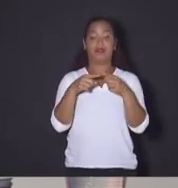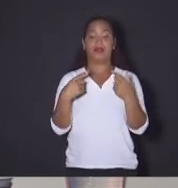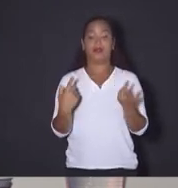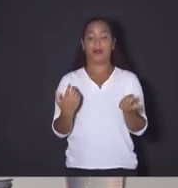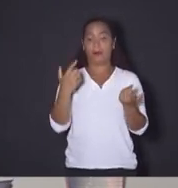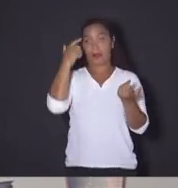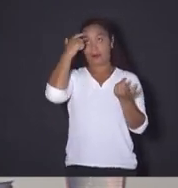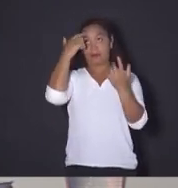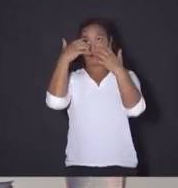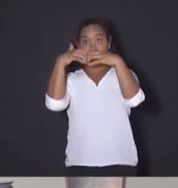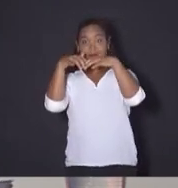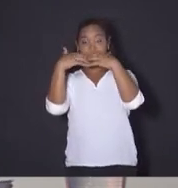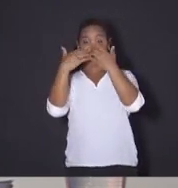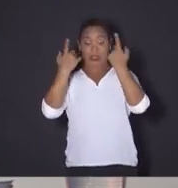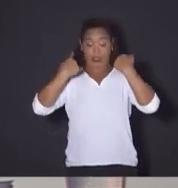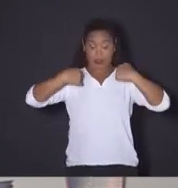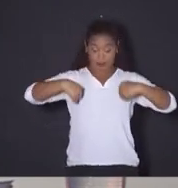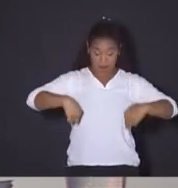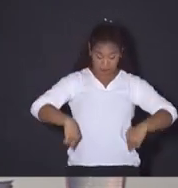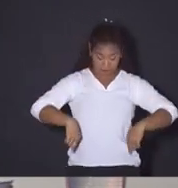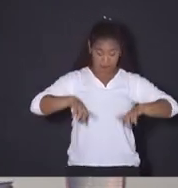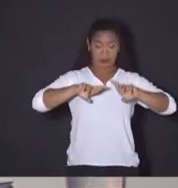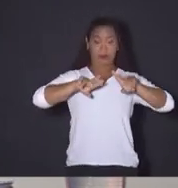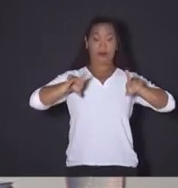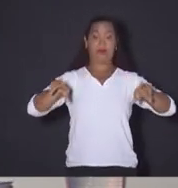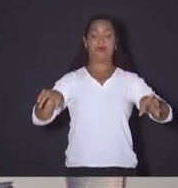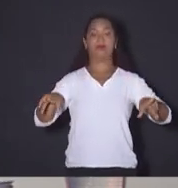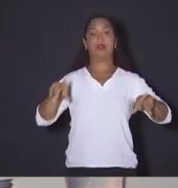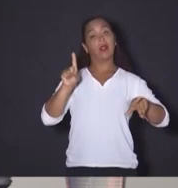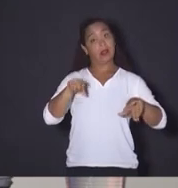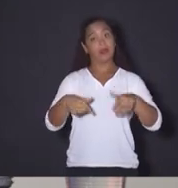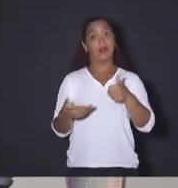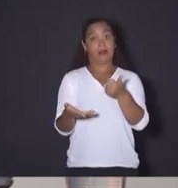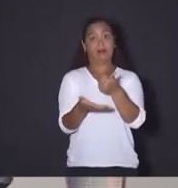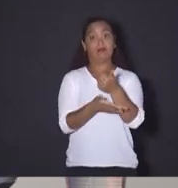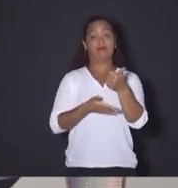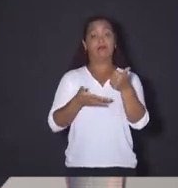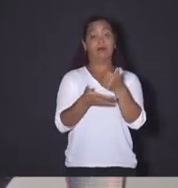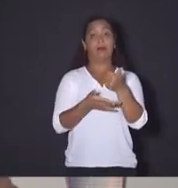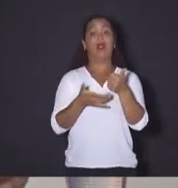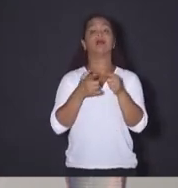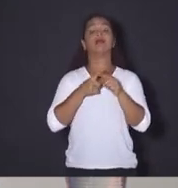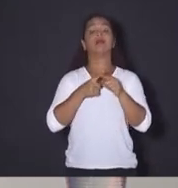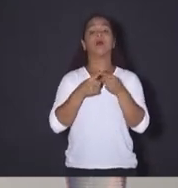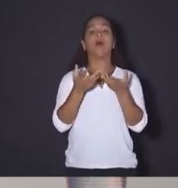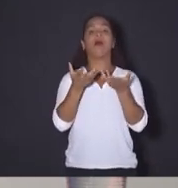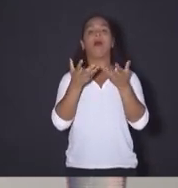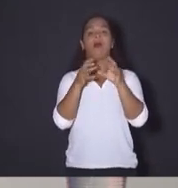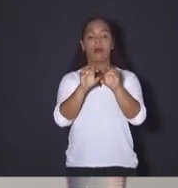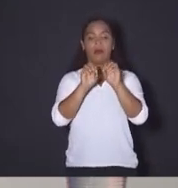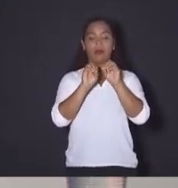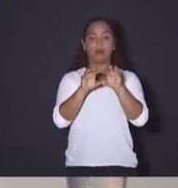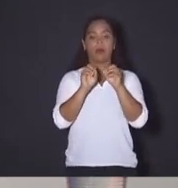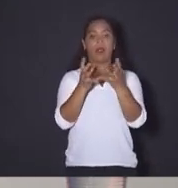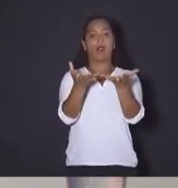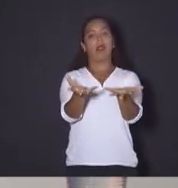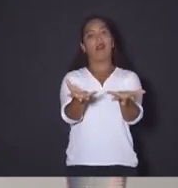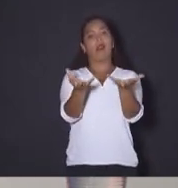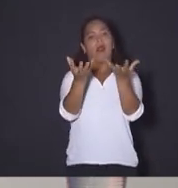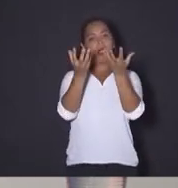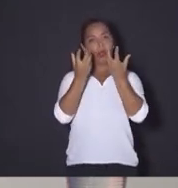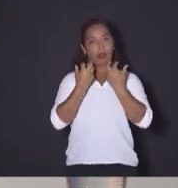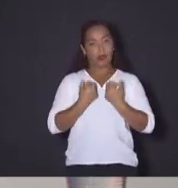físicas essa perspectiva é basilar porque nós queremos uma educação que acolhi que recebam os